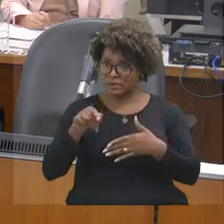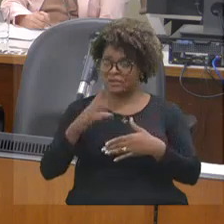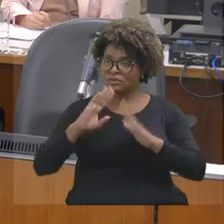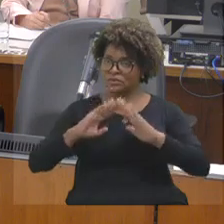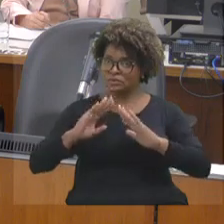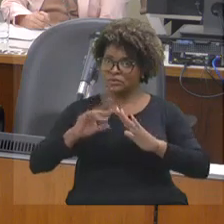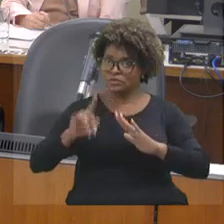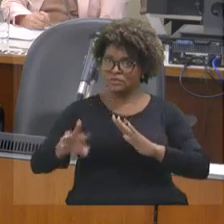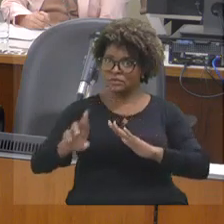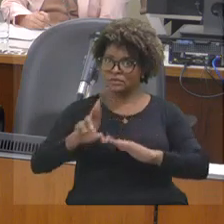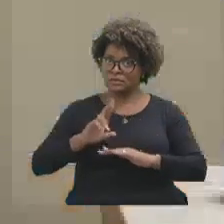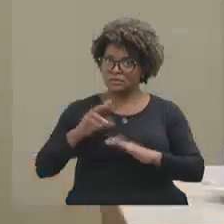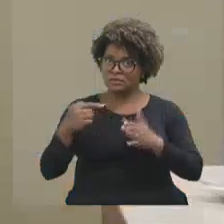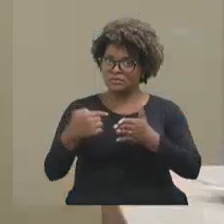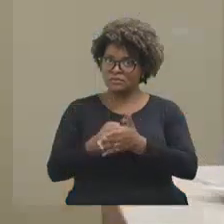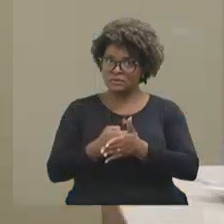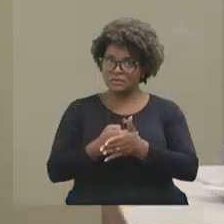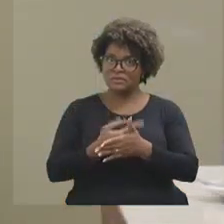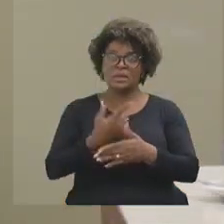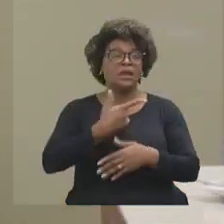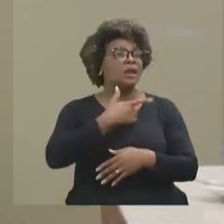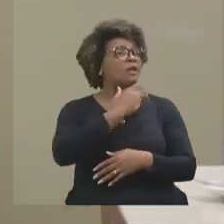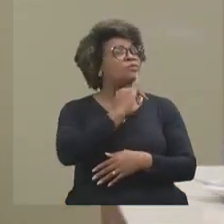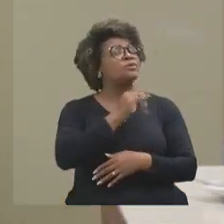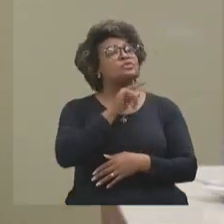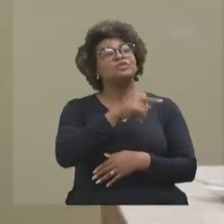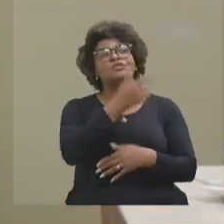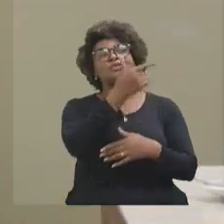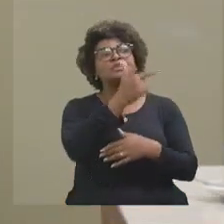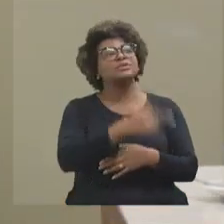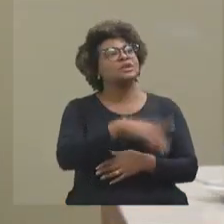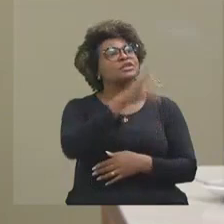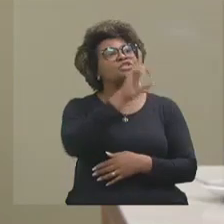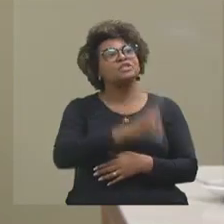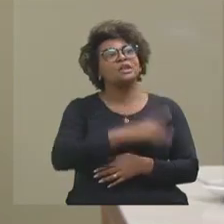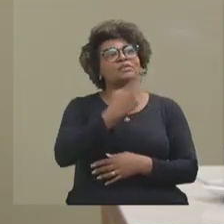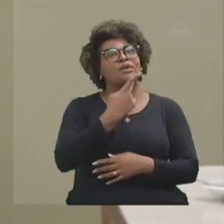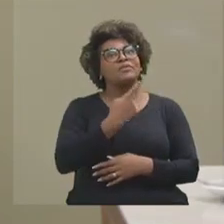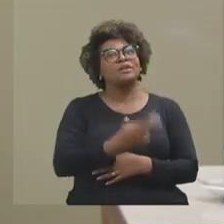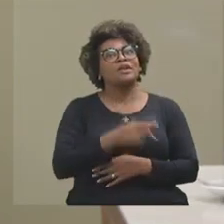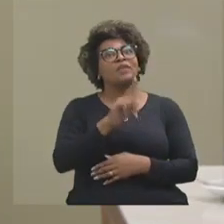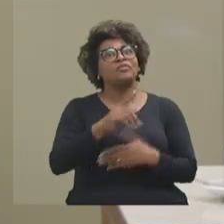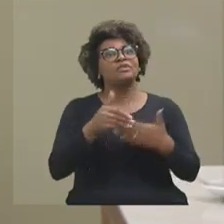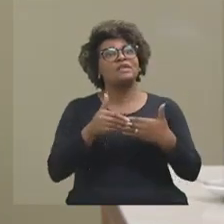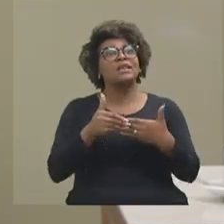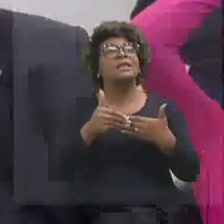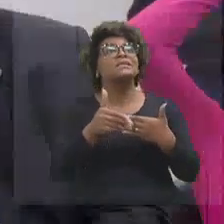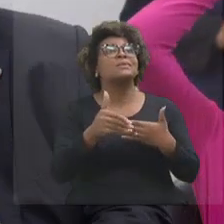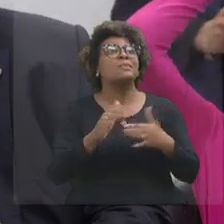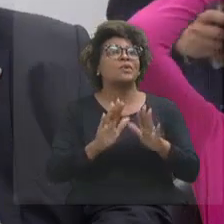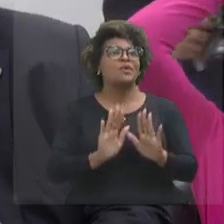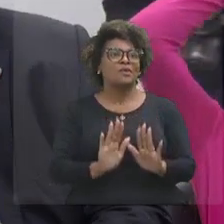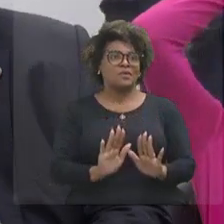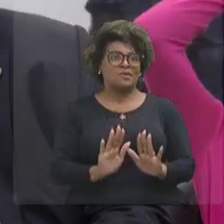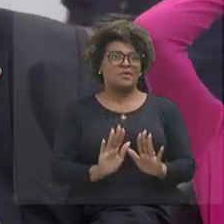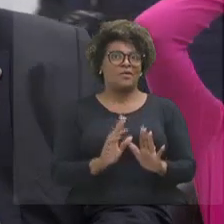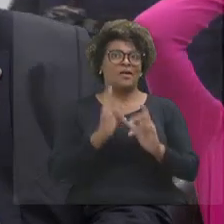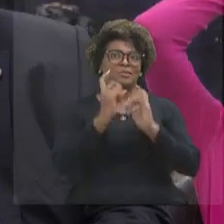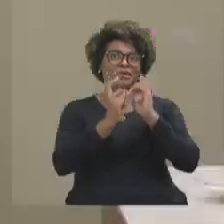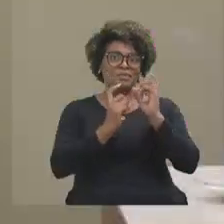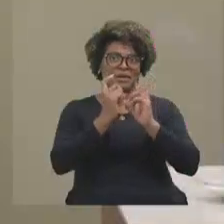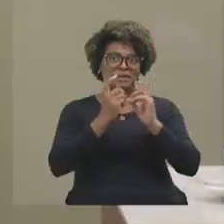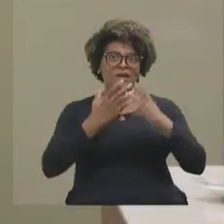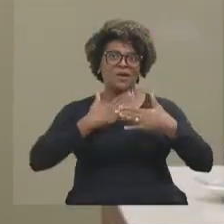perguntas ninguém tá aqui dizendo que você não tem direito a falar mais eu não tô falando esse essa preocupação